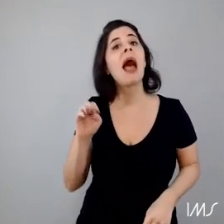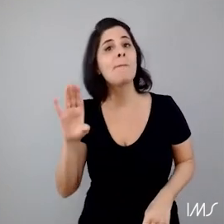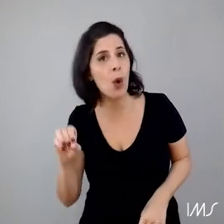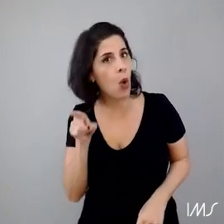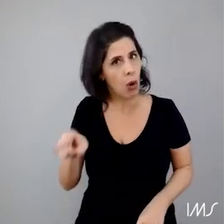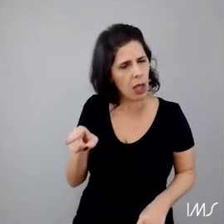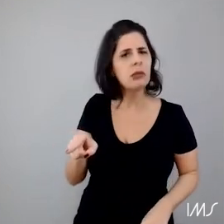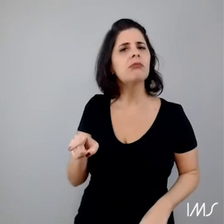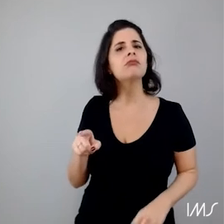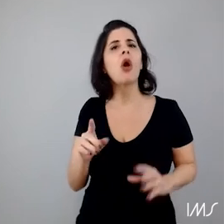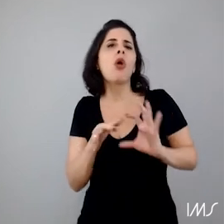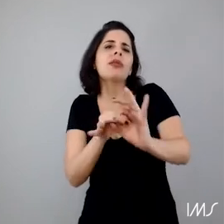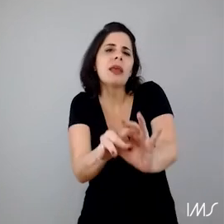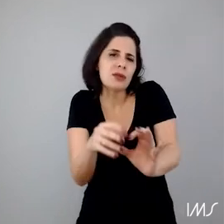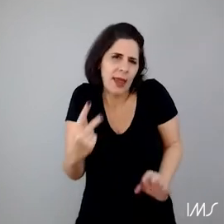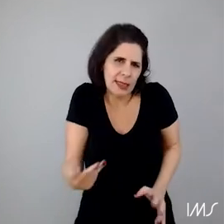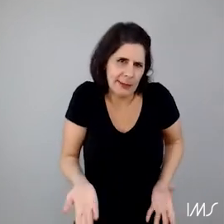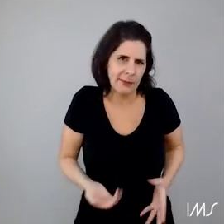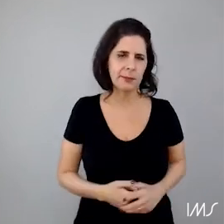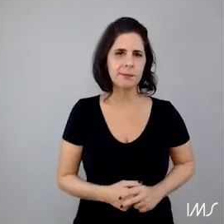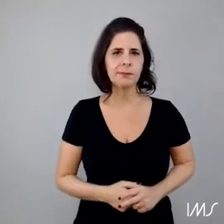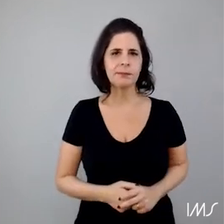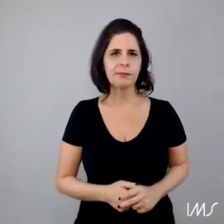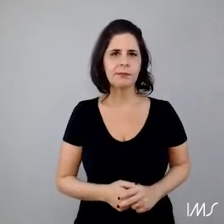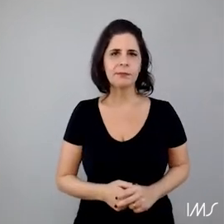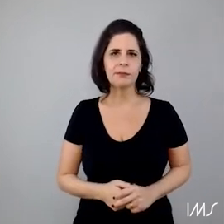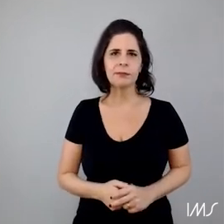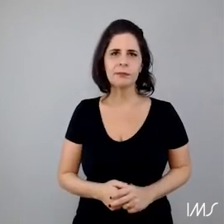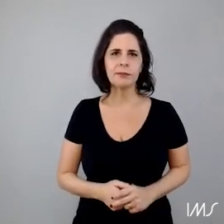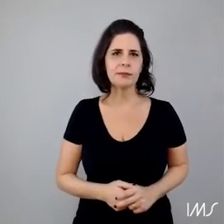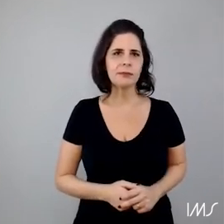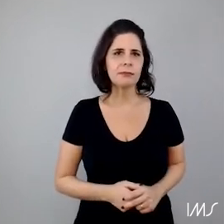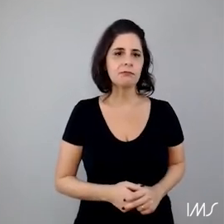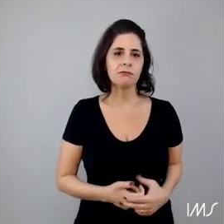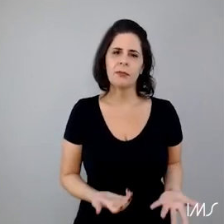Eu não sei se entendi direito, Alessandra.